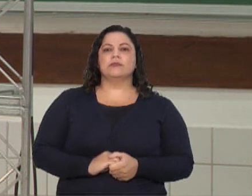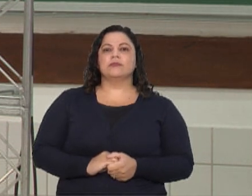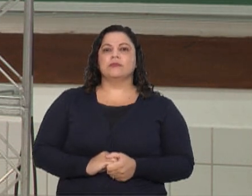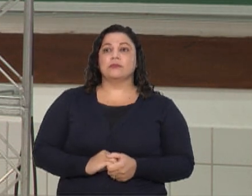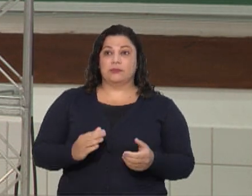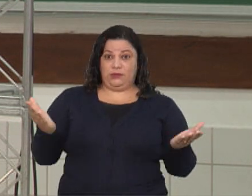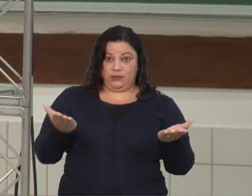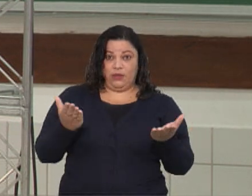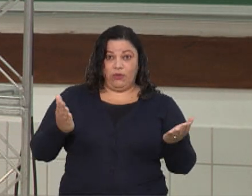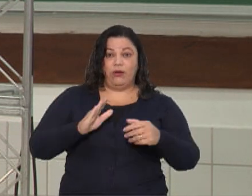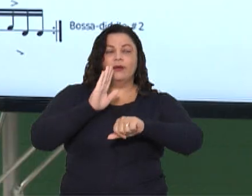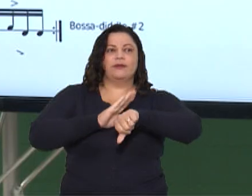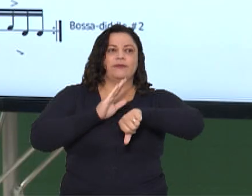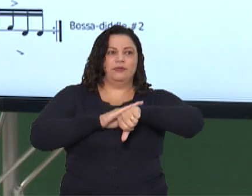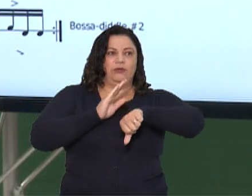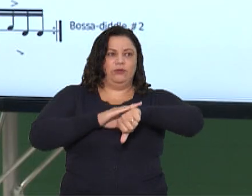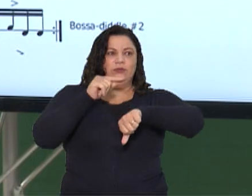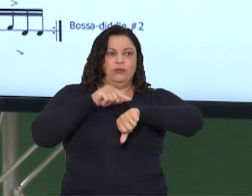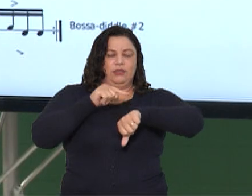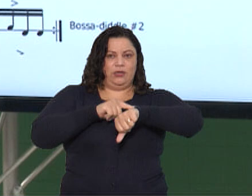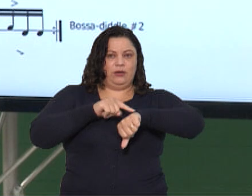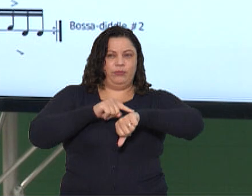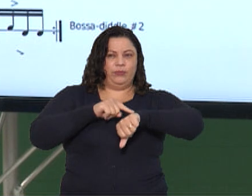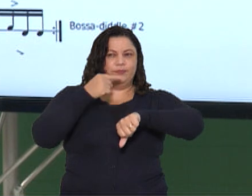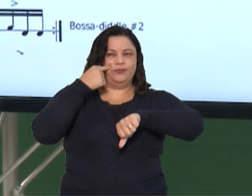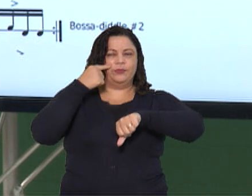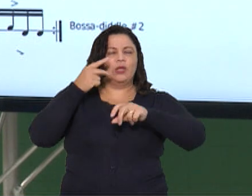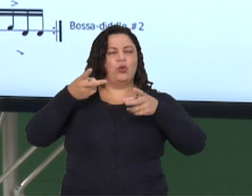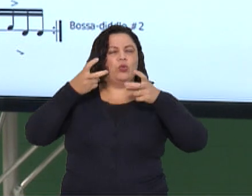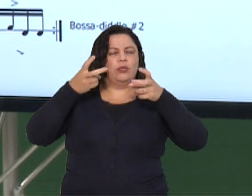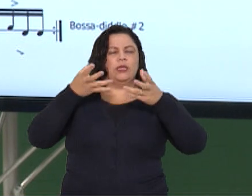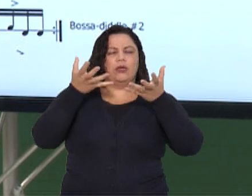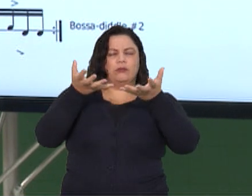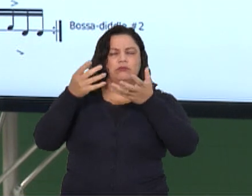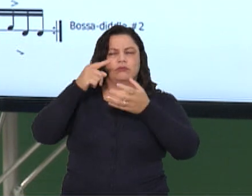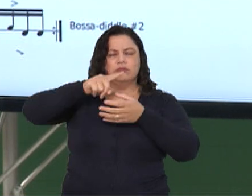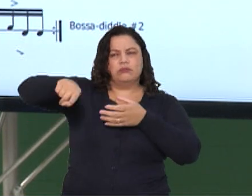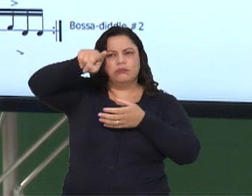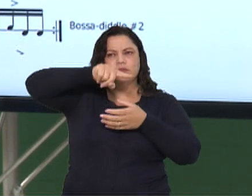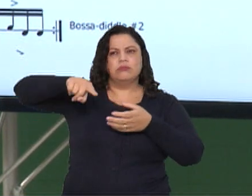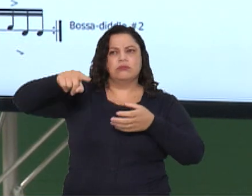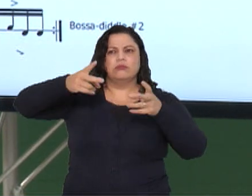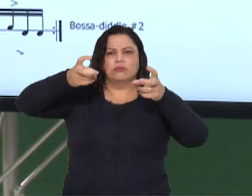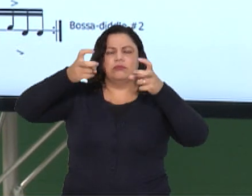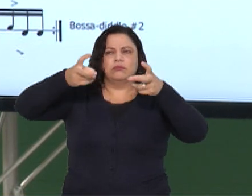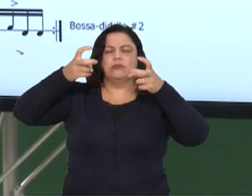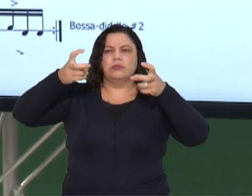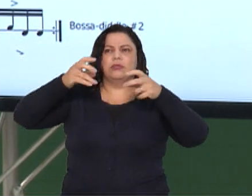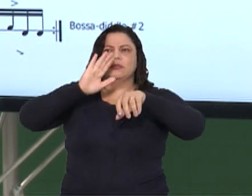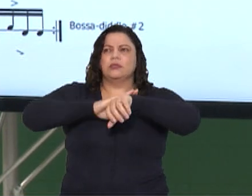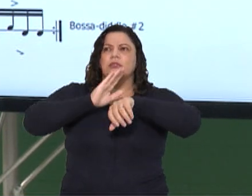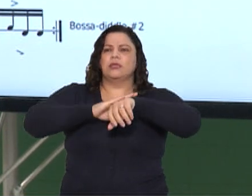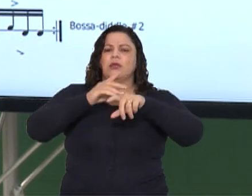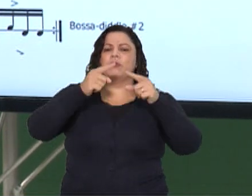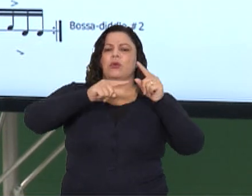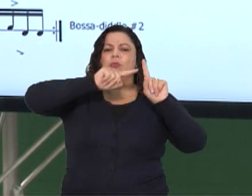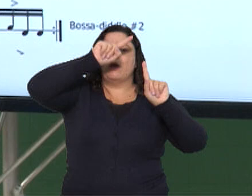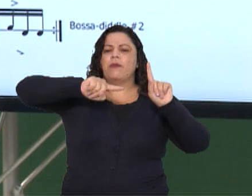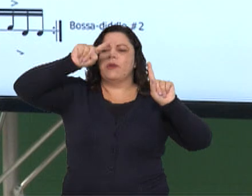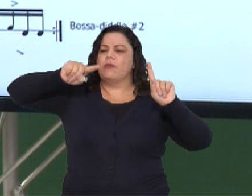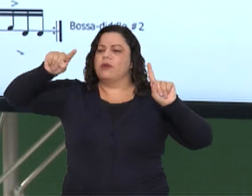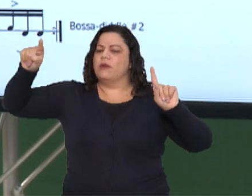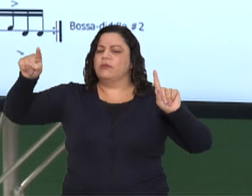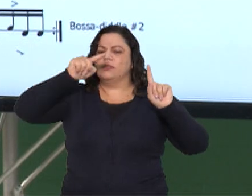Eu vou dar um tempo agora, porque eu quero que vocês percebam como o ritmo, a forma como